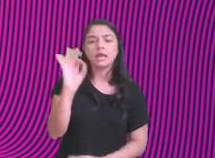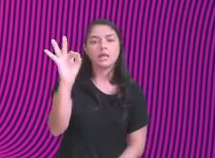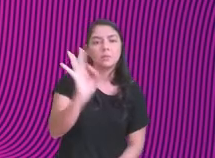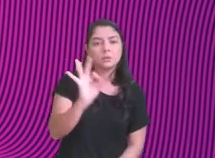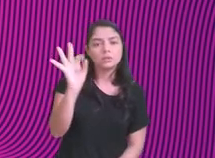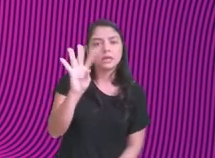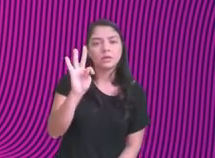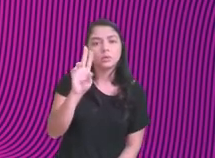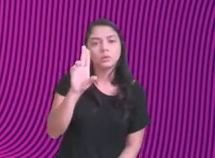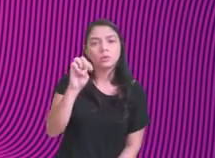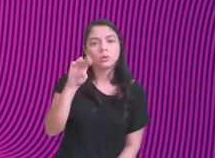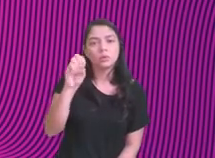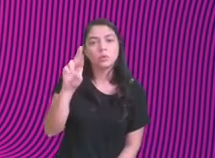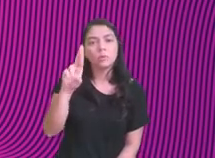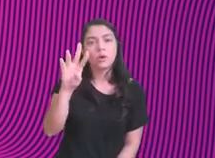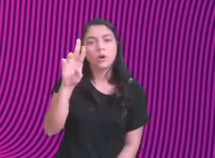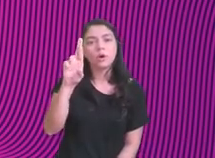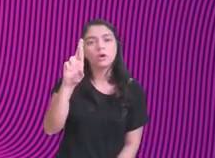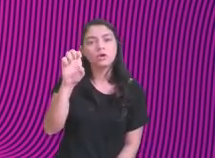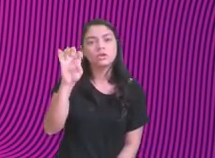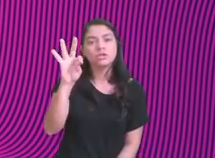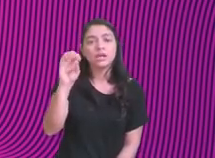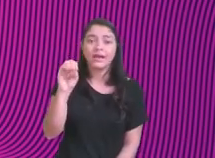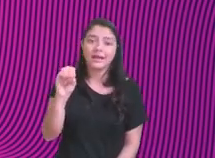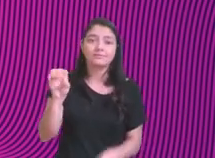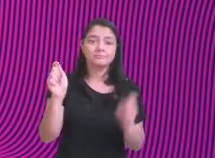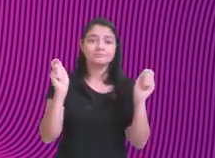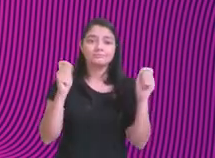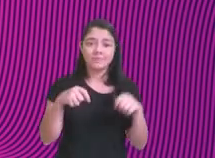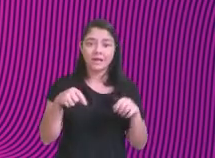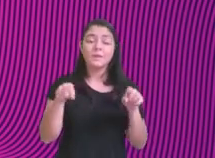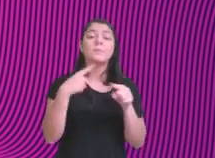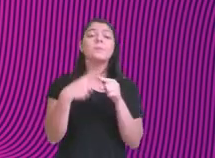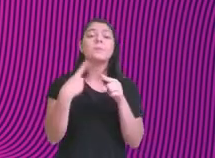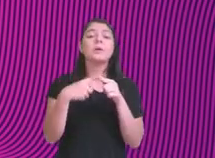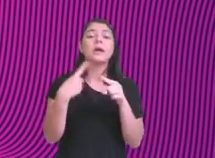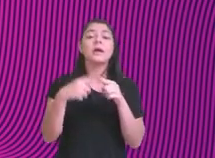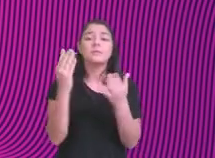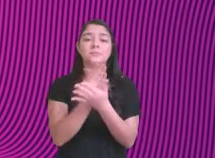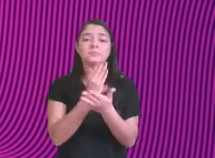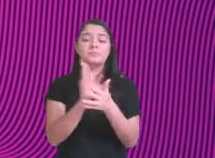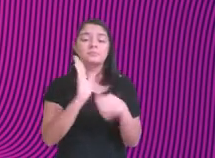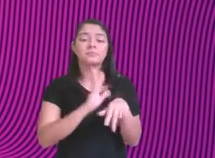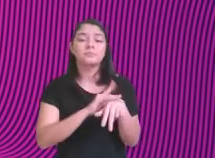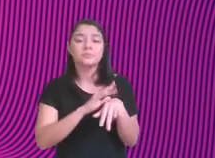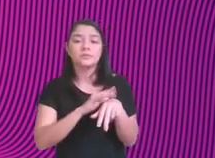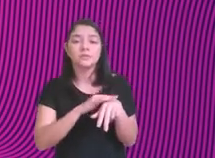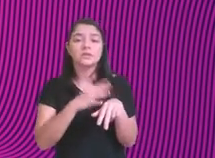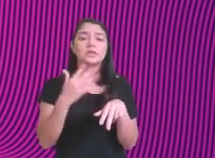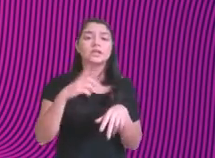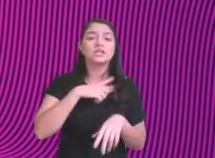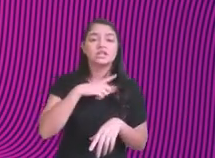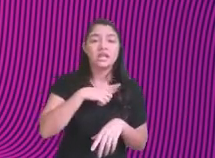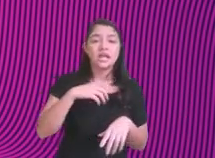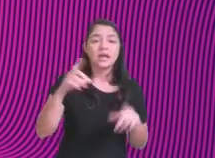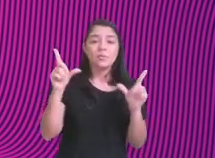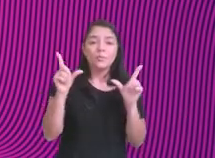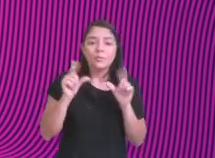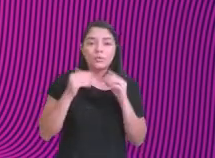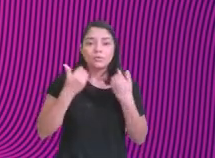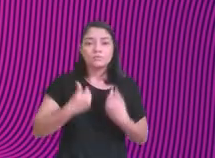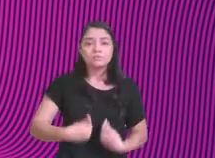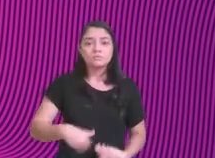reto inferior e médio. Porque pacientes com índice de massa corpórea menor do que 30,